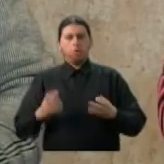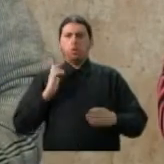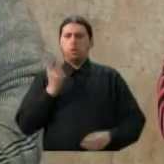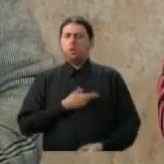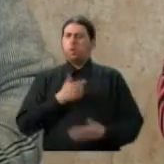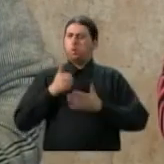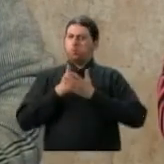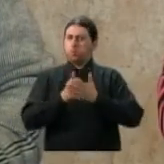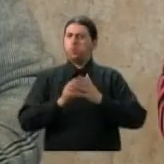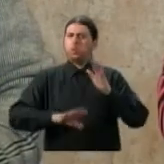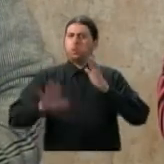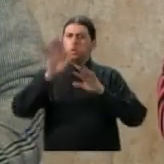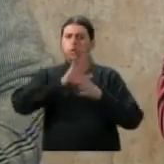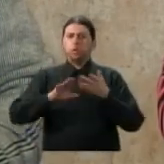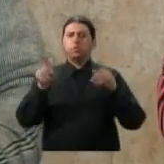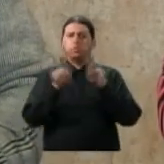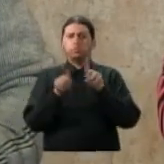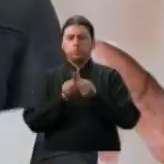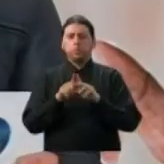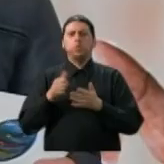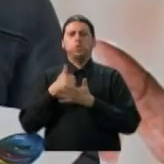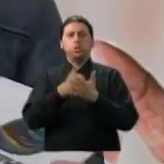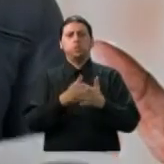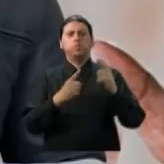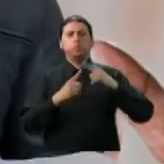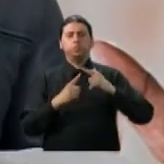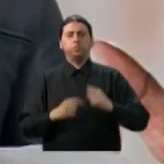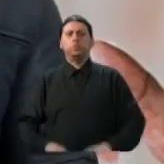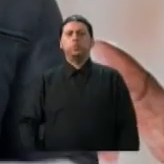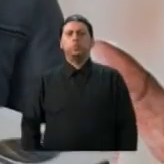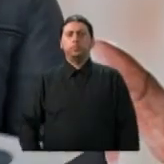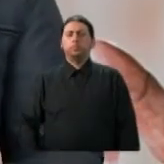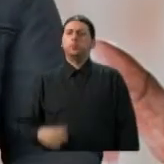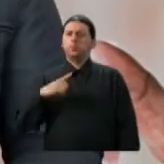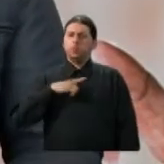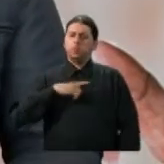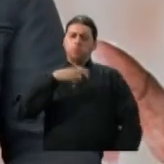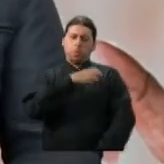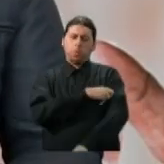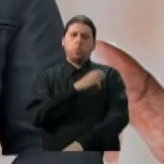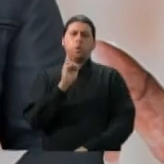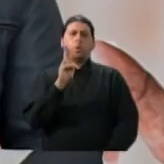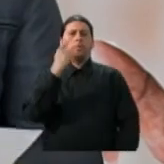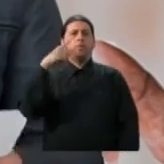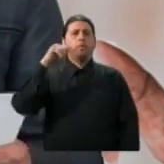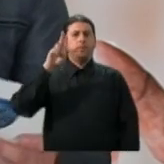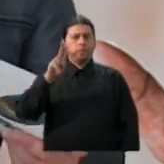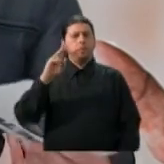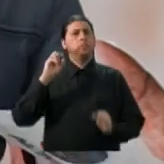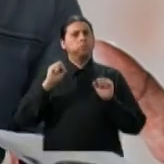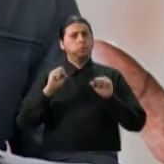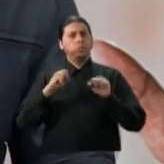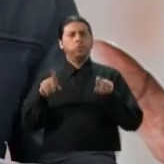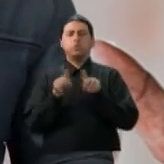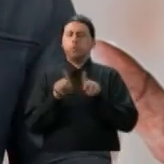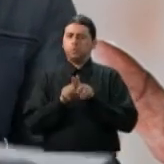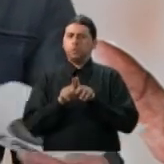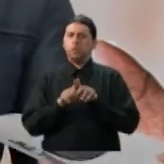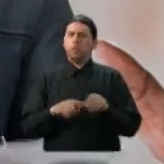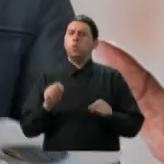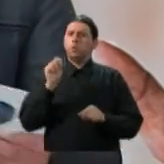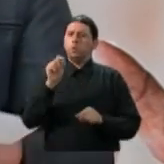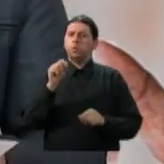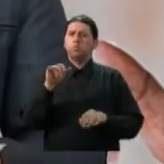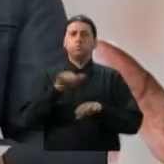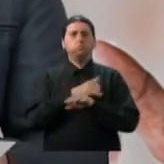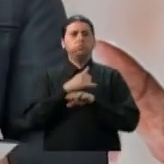apoia plenamente esse tipo de atitude, né? Pois é, porque tem uma polêmica, né, sobre a vacina do HPV, que ela poderia causar alguma reação